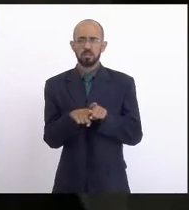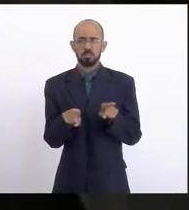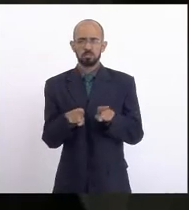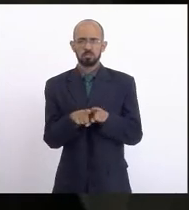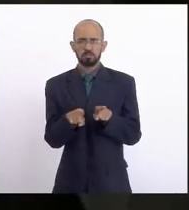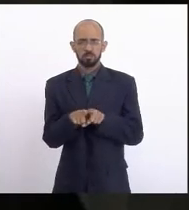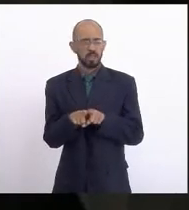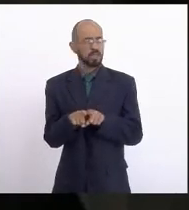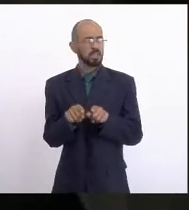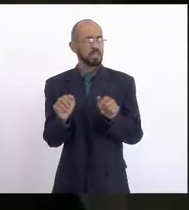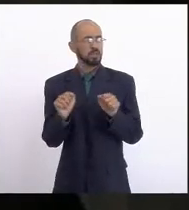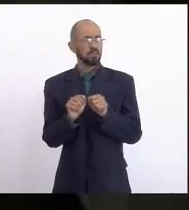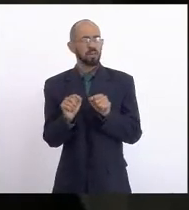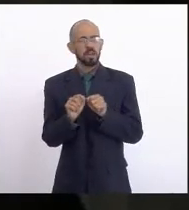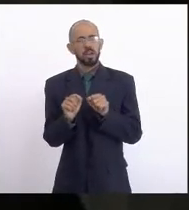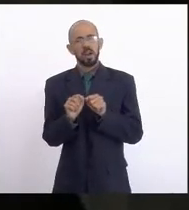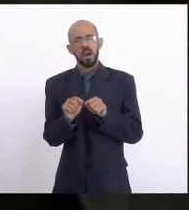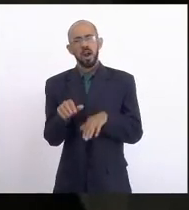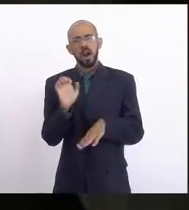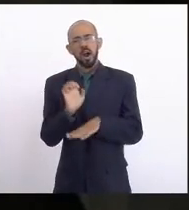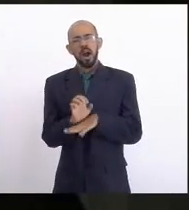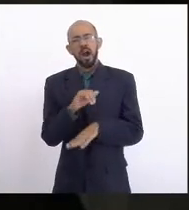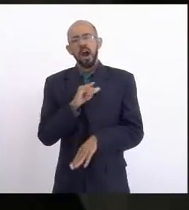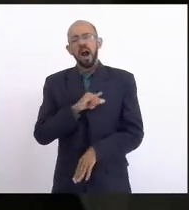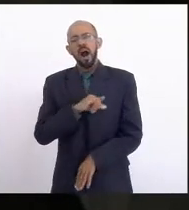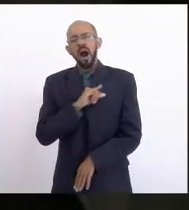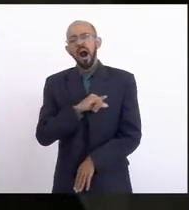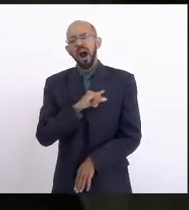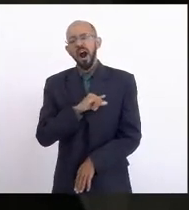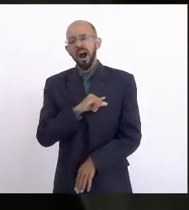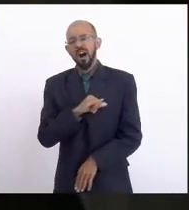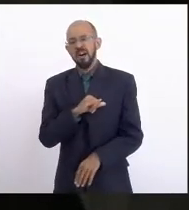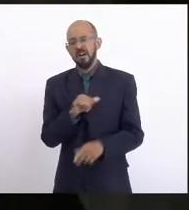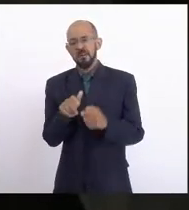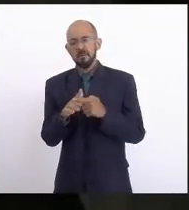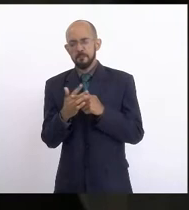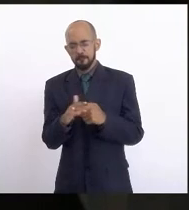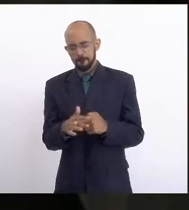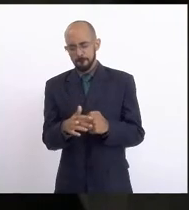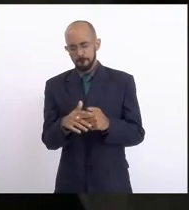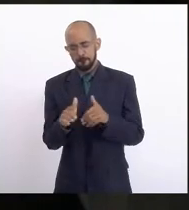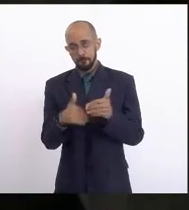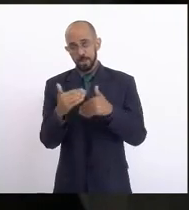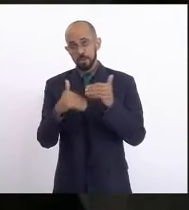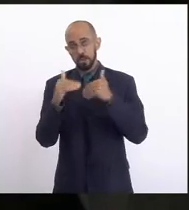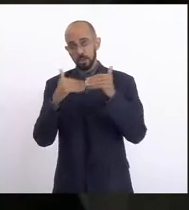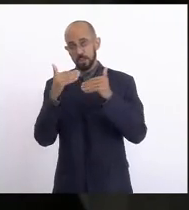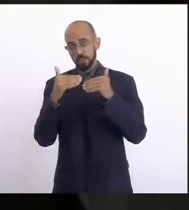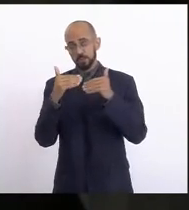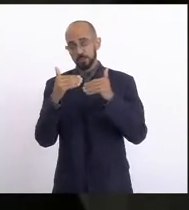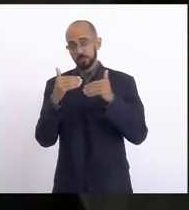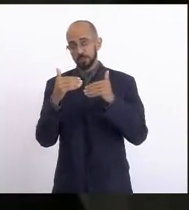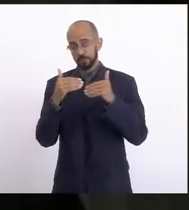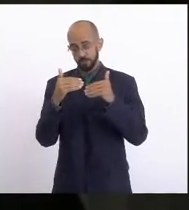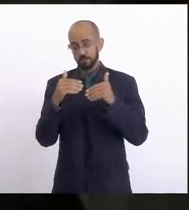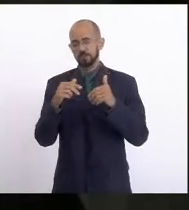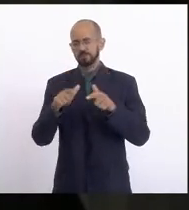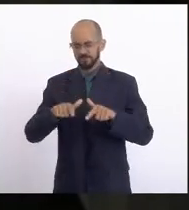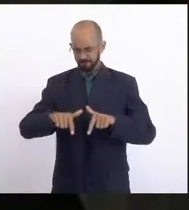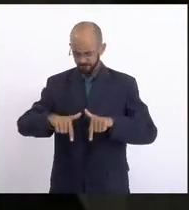de fazer com que o Estado do Rio de Janeiro se recupere, não tem negado